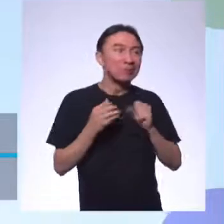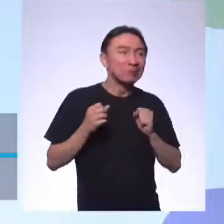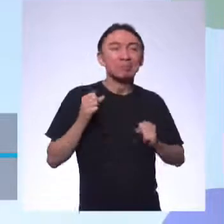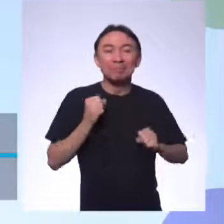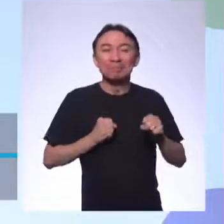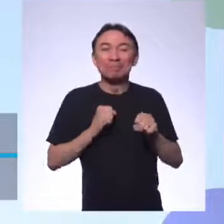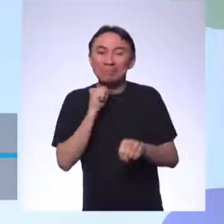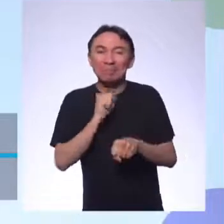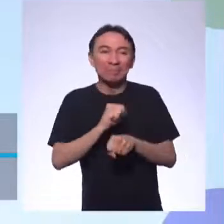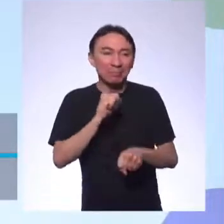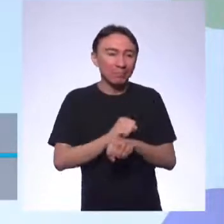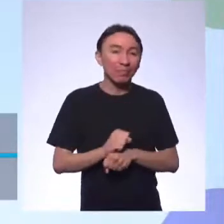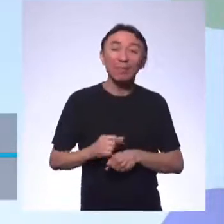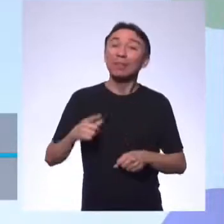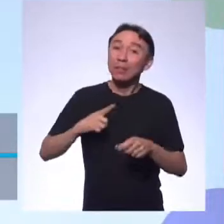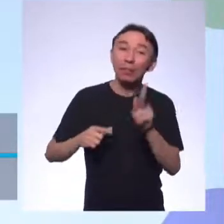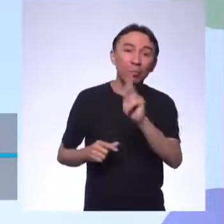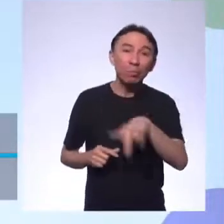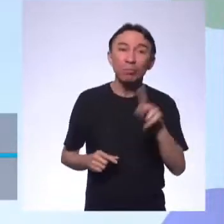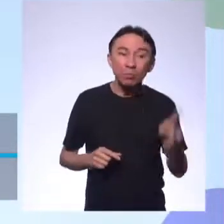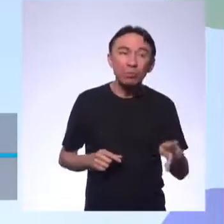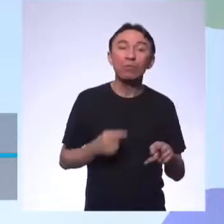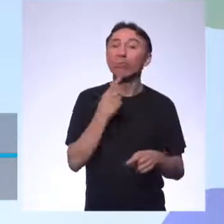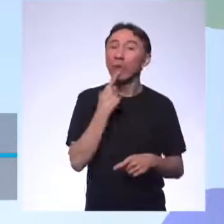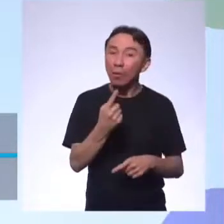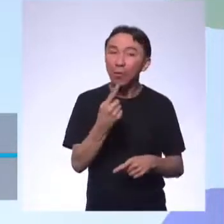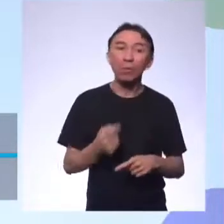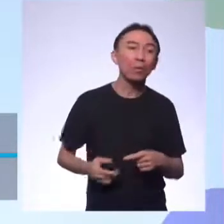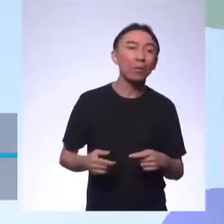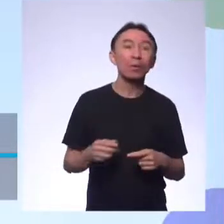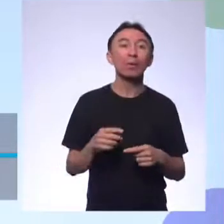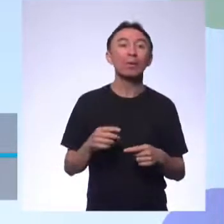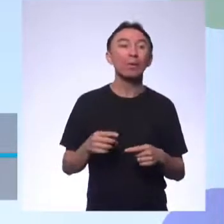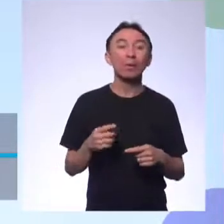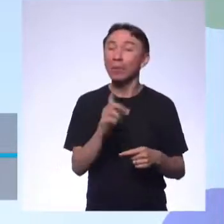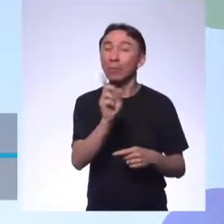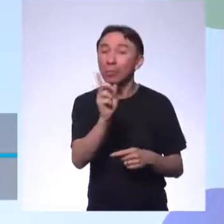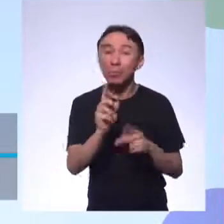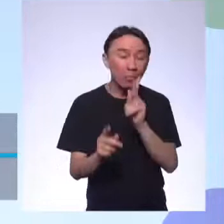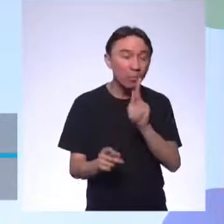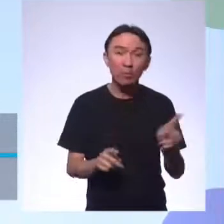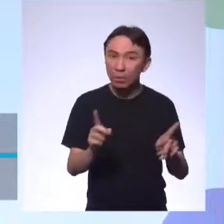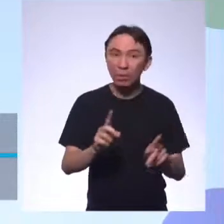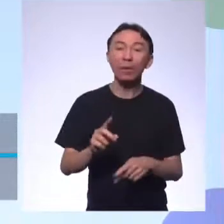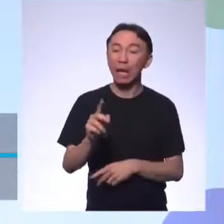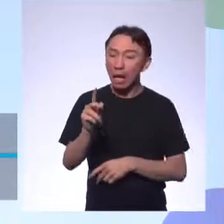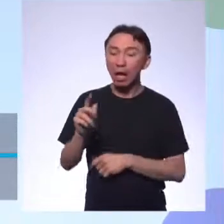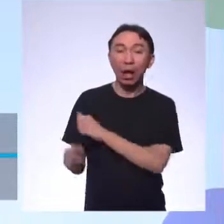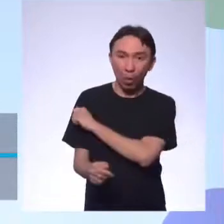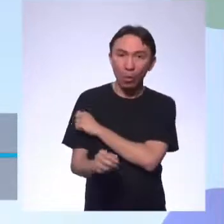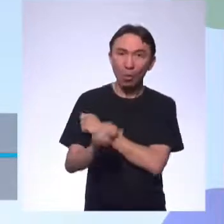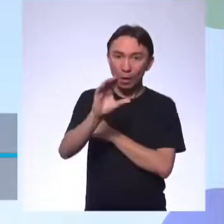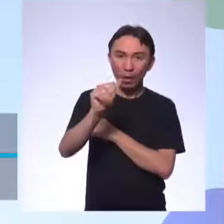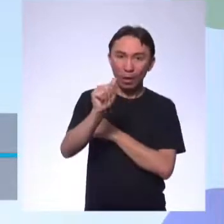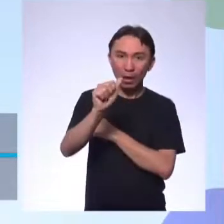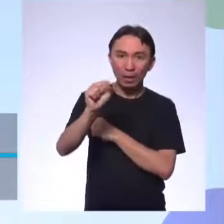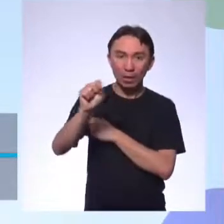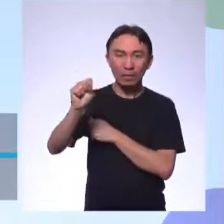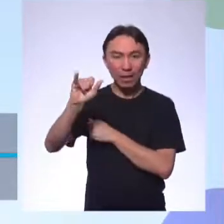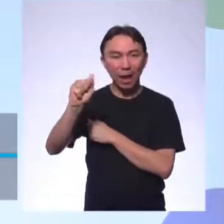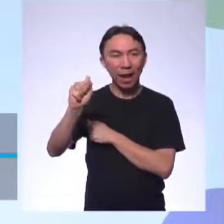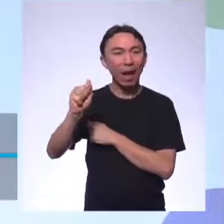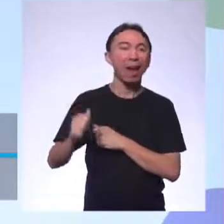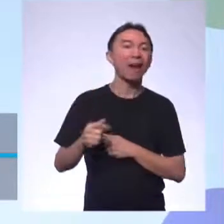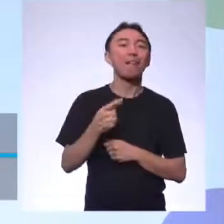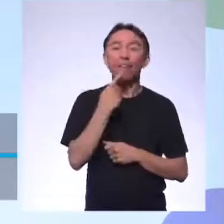envolvem mesmo. Teve um professor que falou que prefere mais filmes. Ah, não, não foi professor, não, foi a aluna Cássia mesmo. Não, foi a Cássia falou que gosta